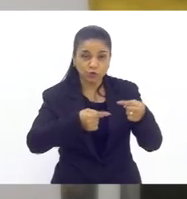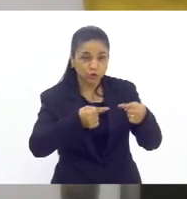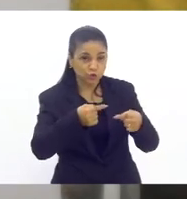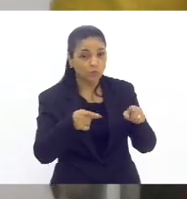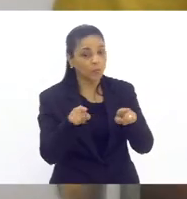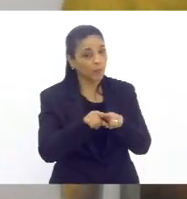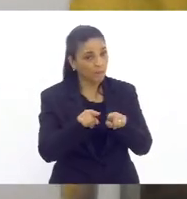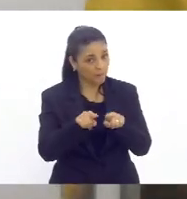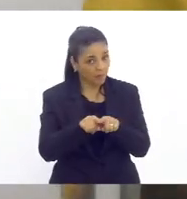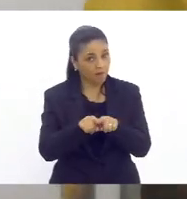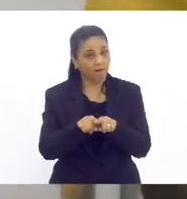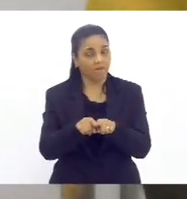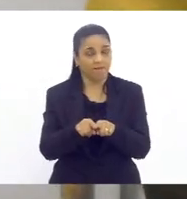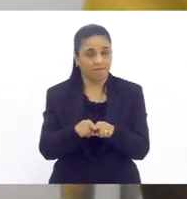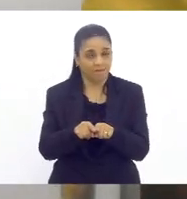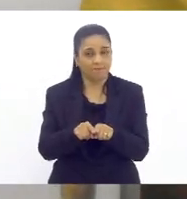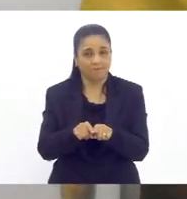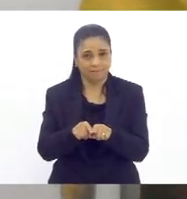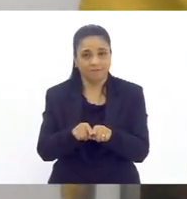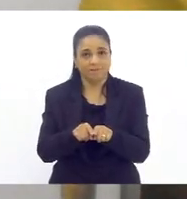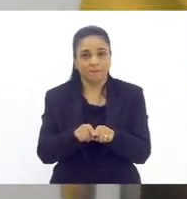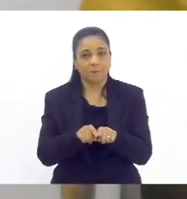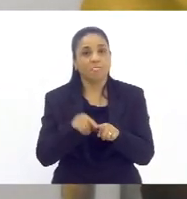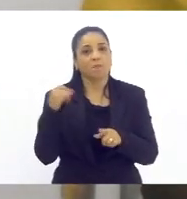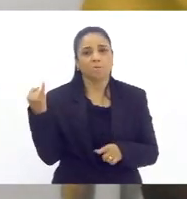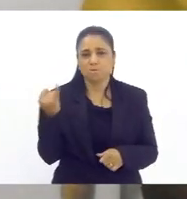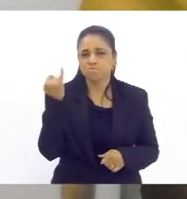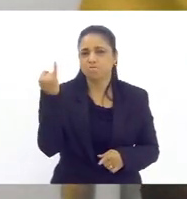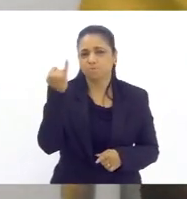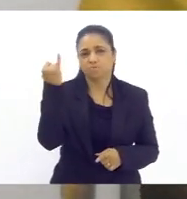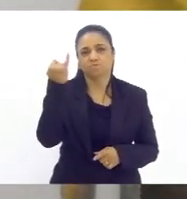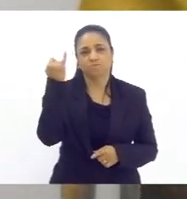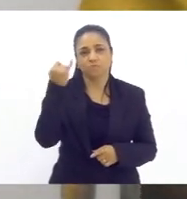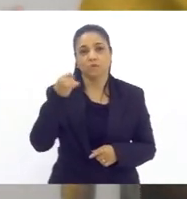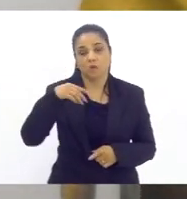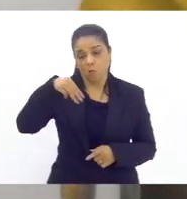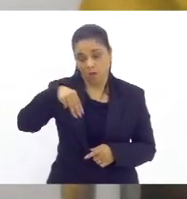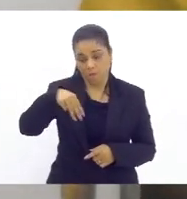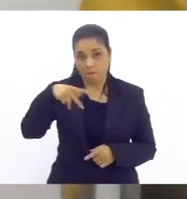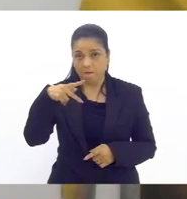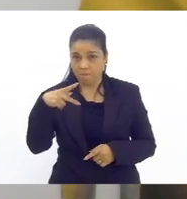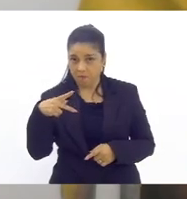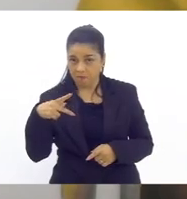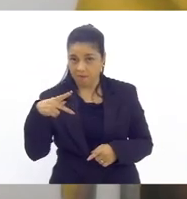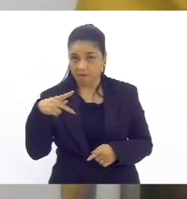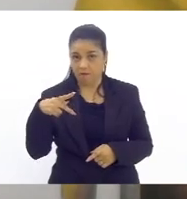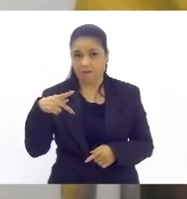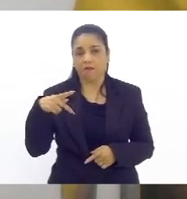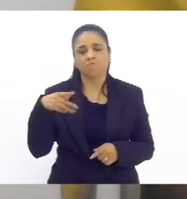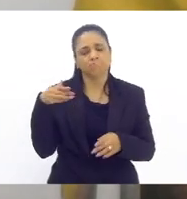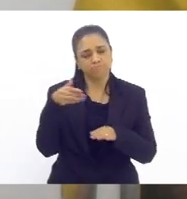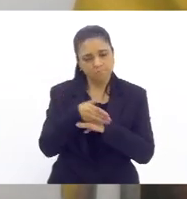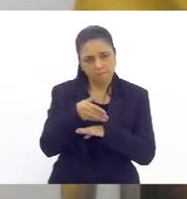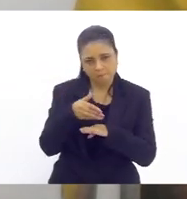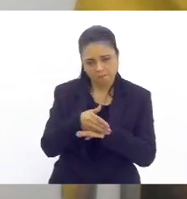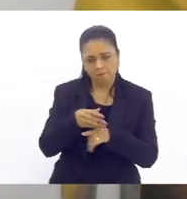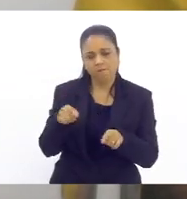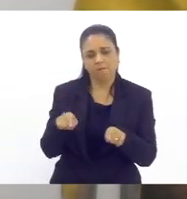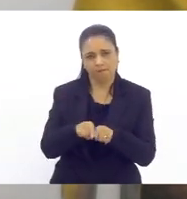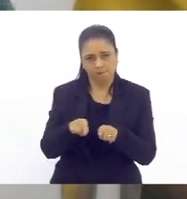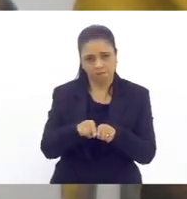né e é importante que o nosso MP também sempre participante aqui